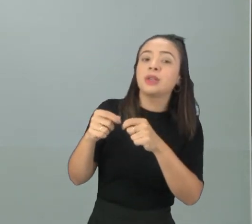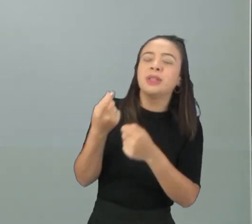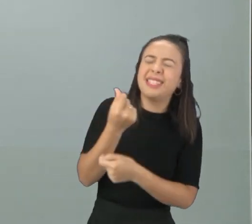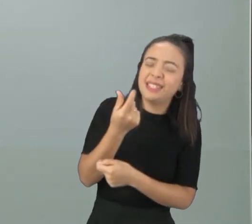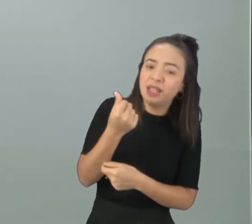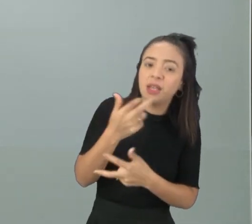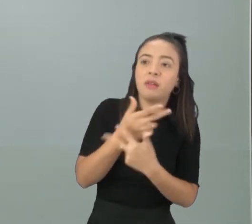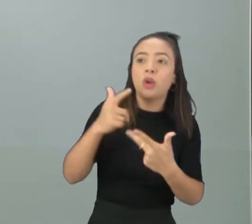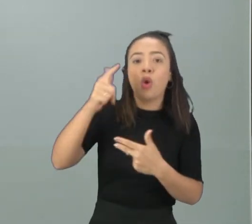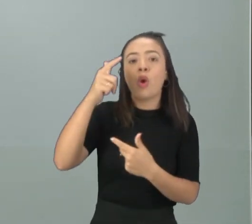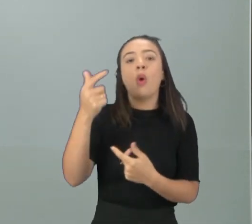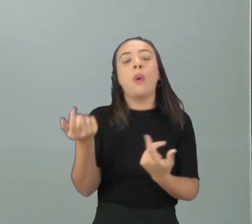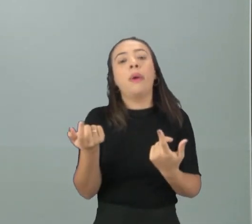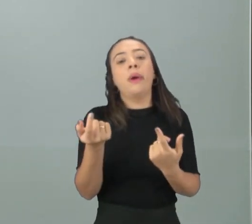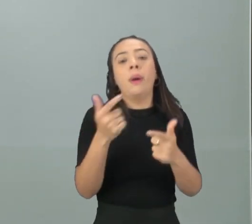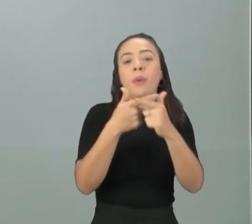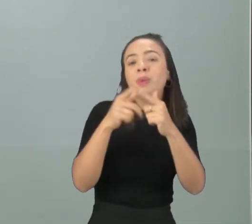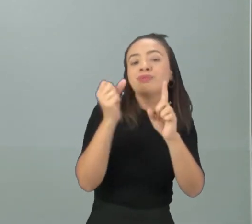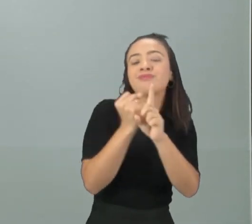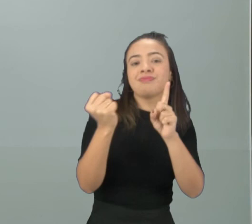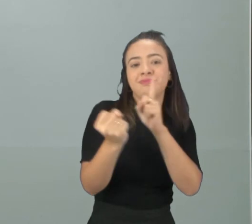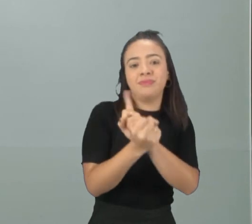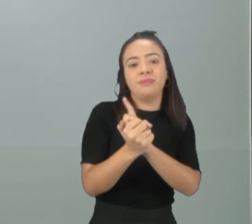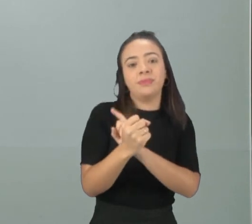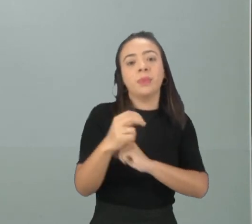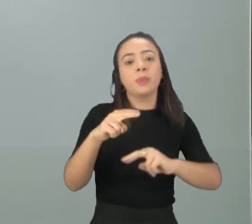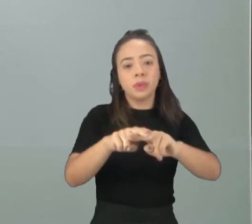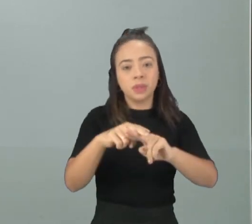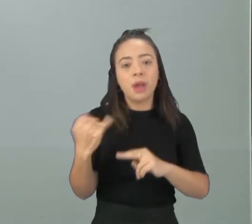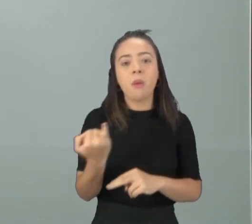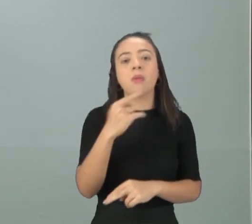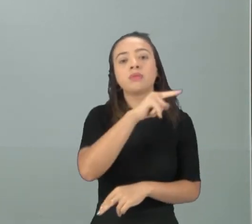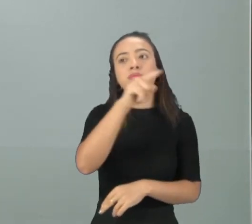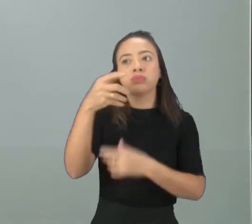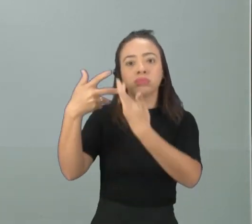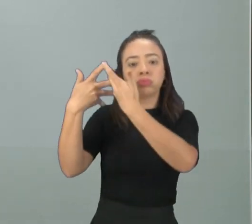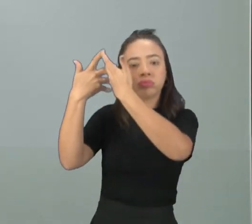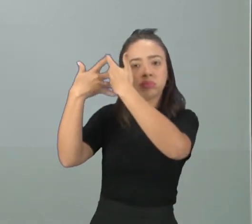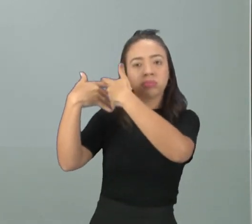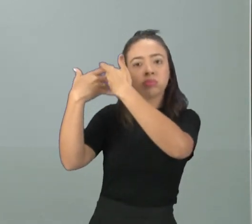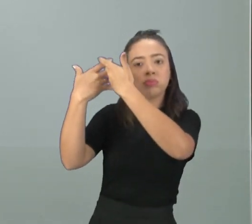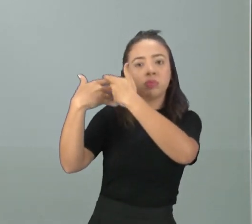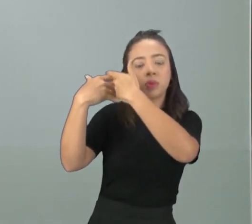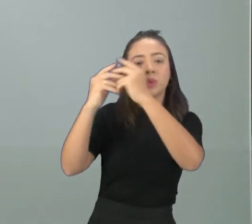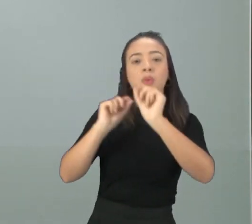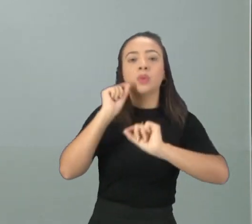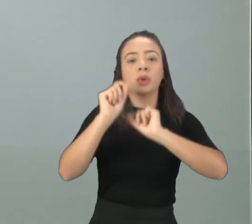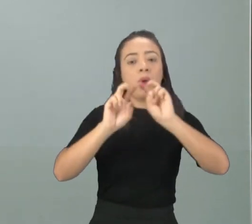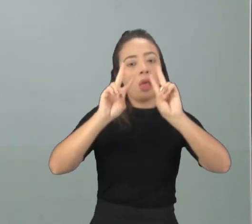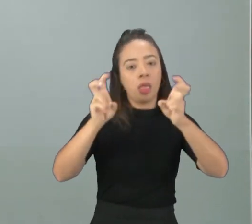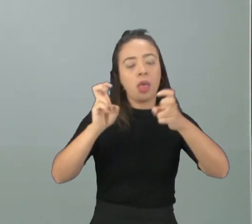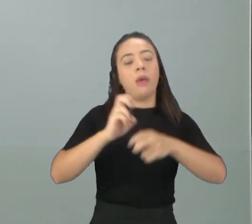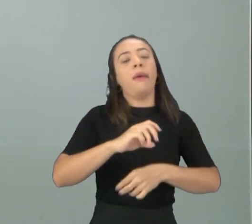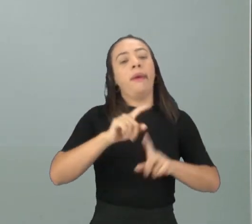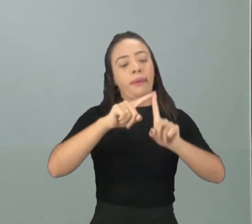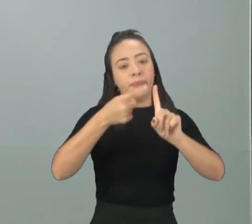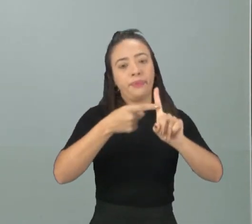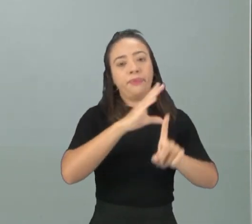outros problemas sociais, tá? Então essa é uma questão mais para que vocês reflitam, né? Dessa problemática que é a gravidez na adolescência,